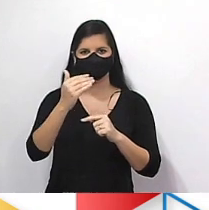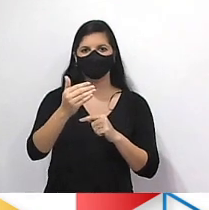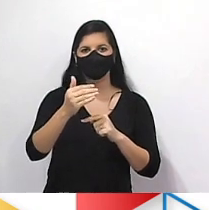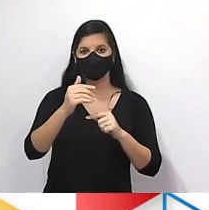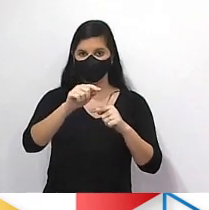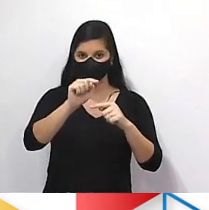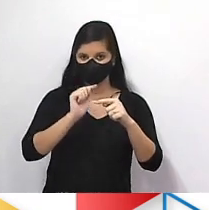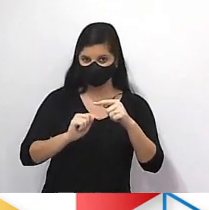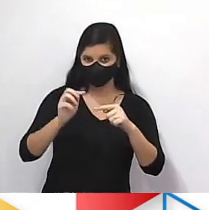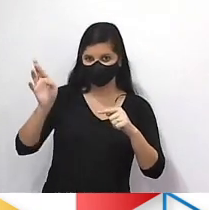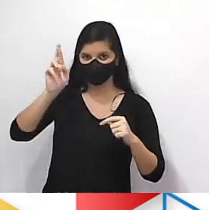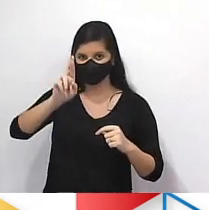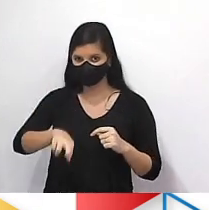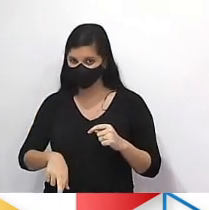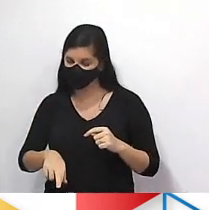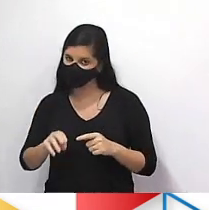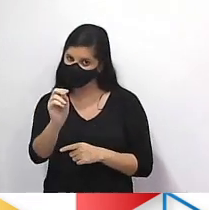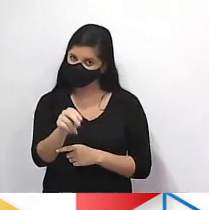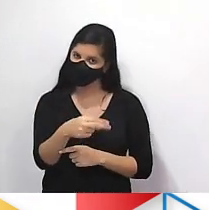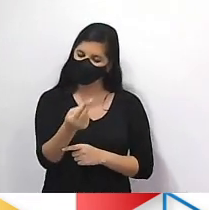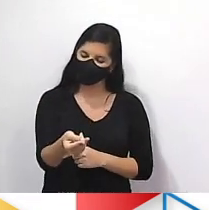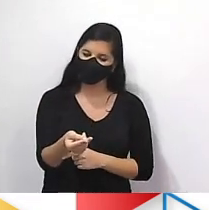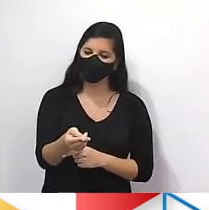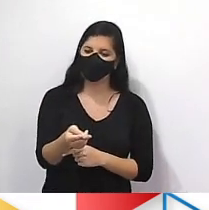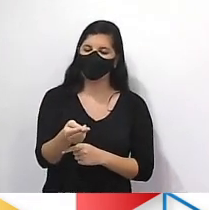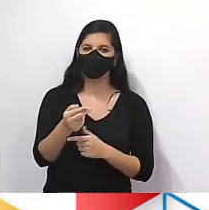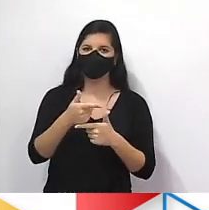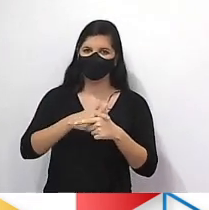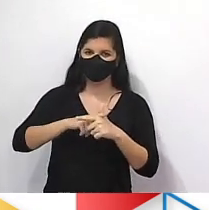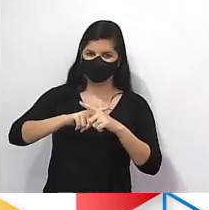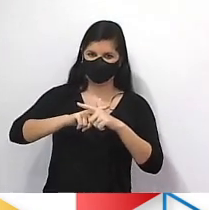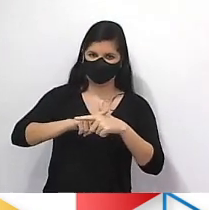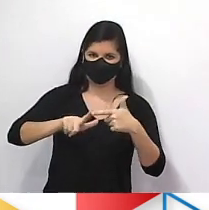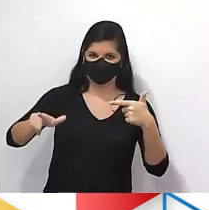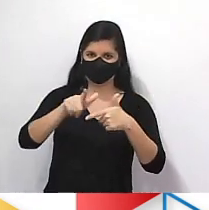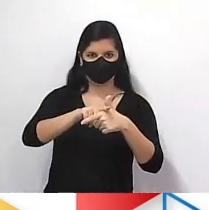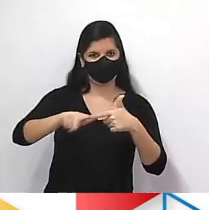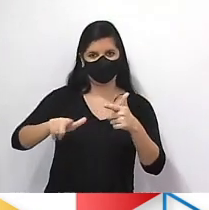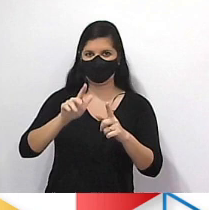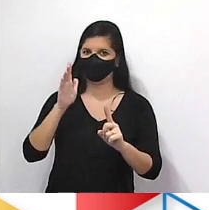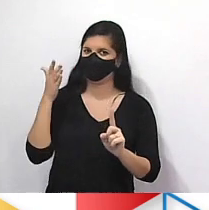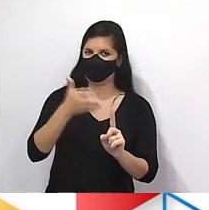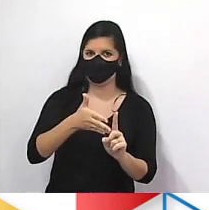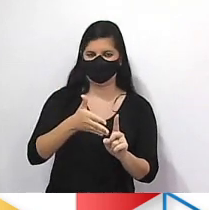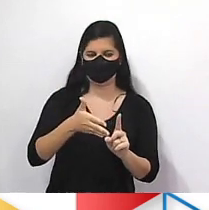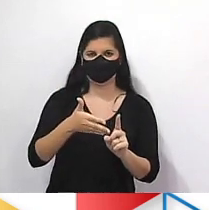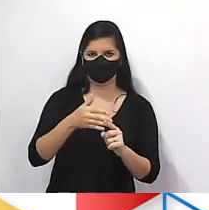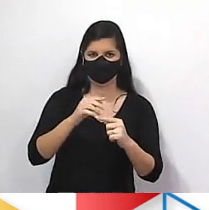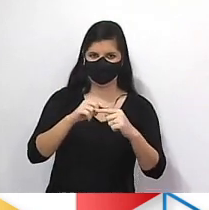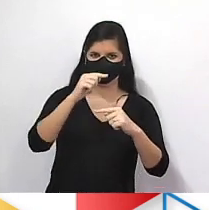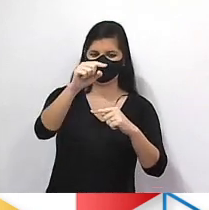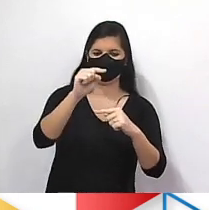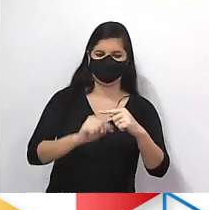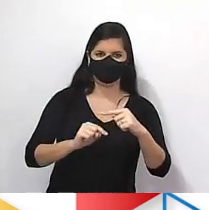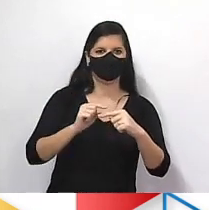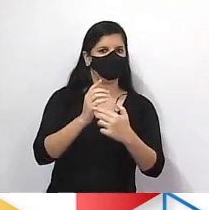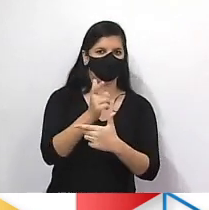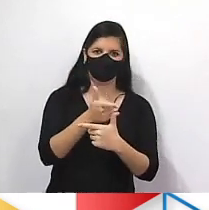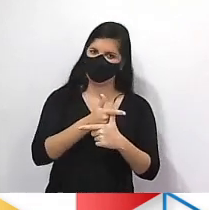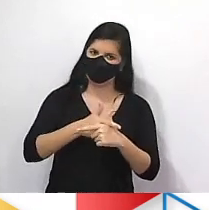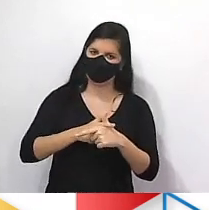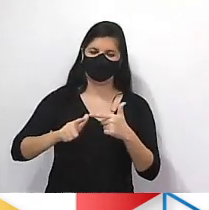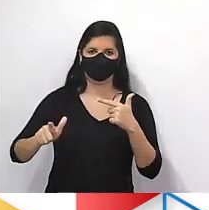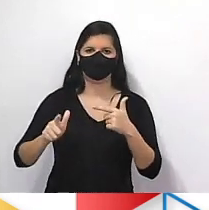uma razão ou um quociente. O que é um quociente? É a divisão direta entre o numerador e o denominador, ou